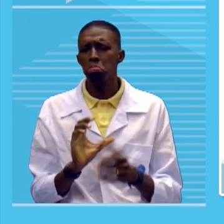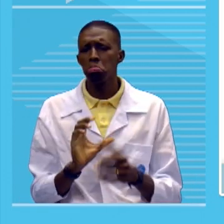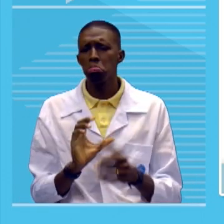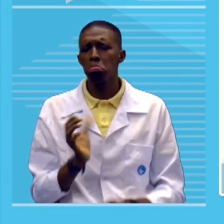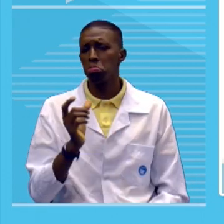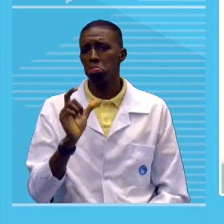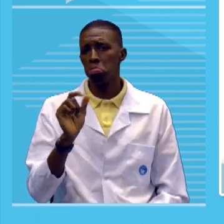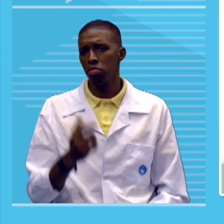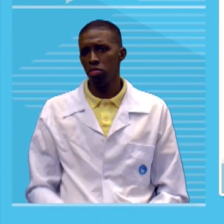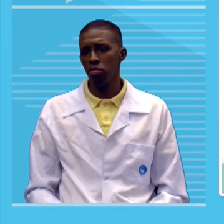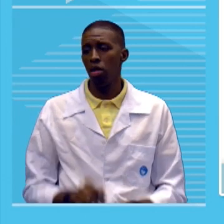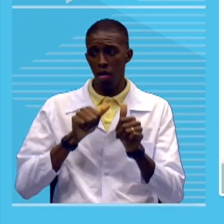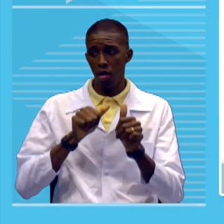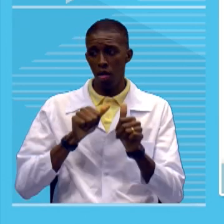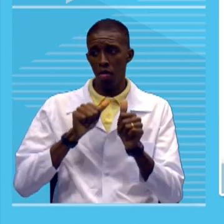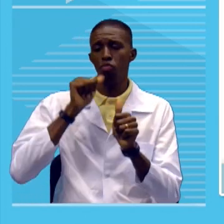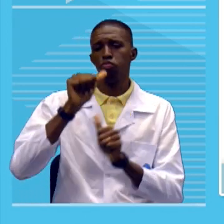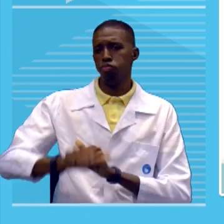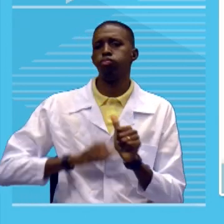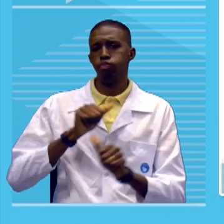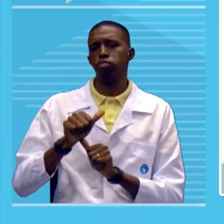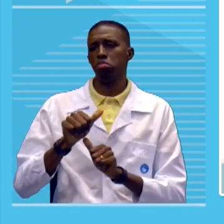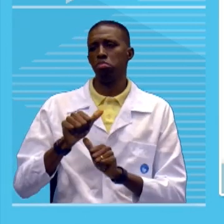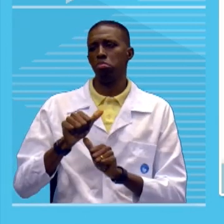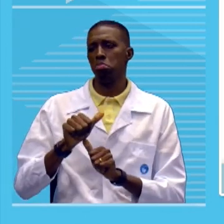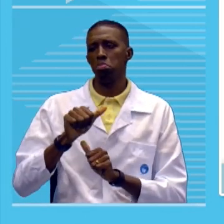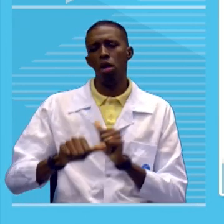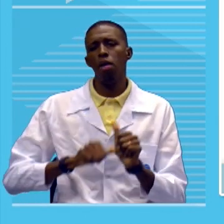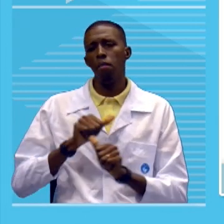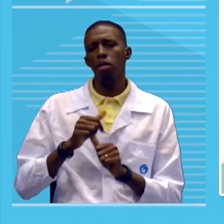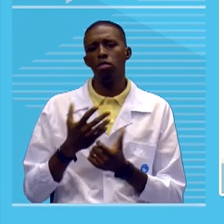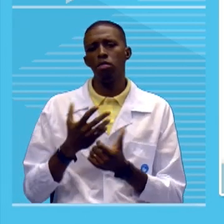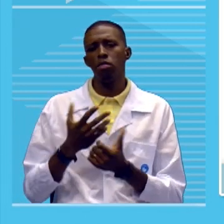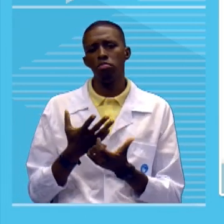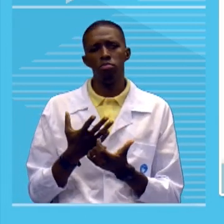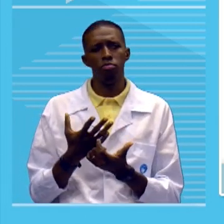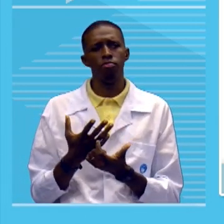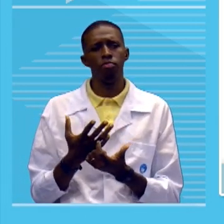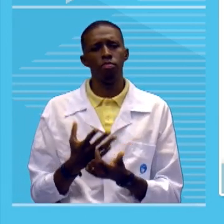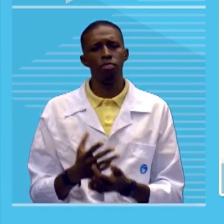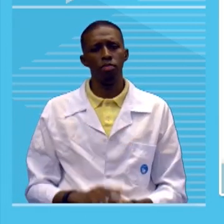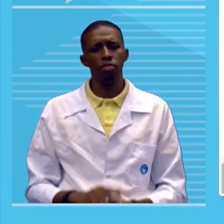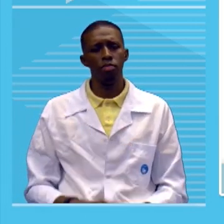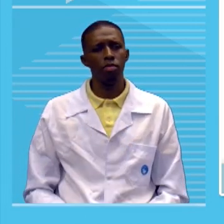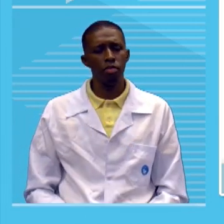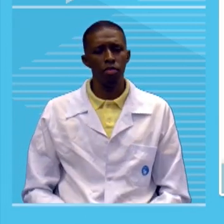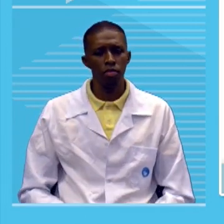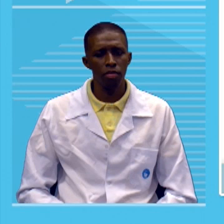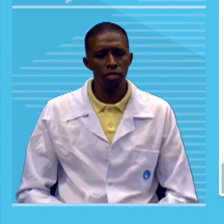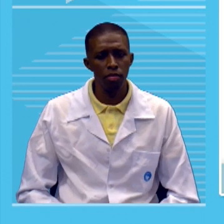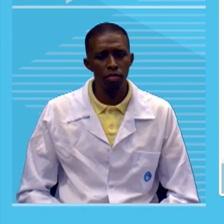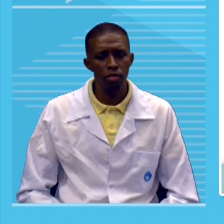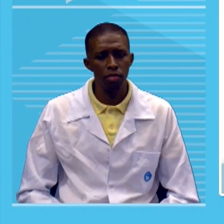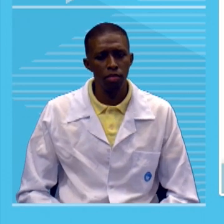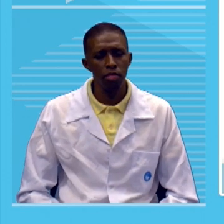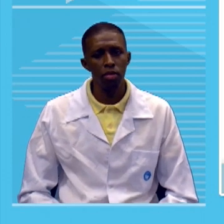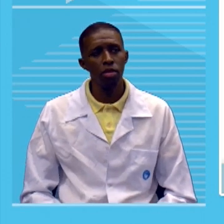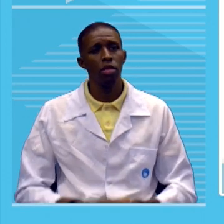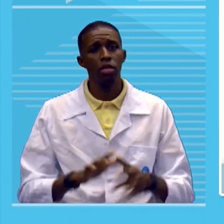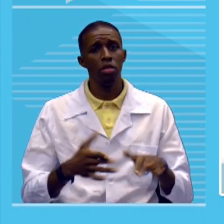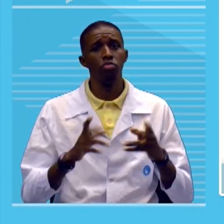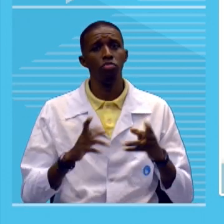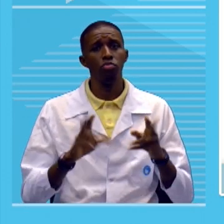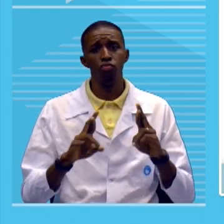uma alteração de sentido. Eu não sei se vocês já conseguiram visualizar a diferença